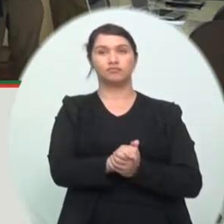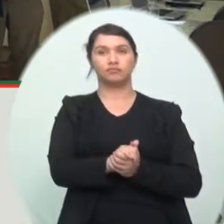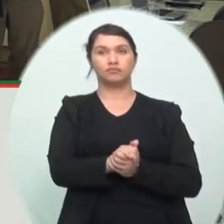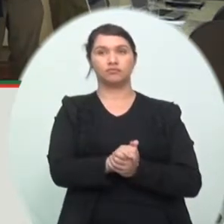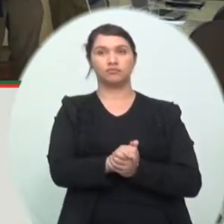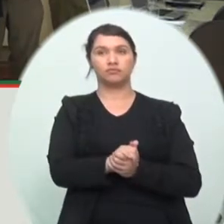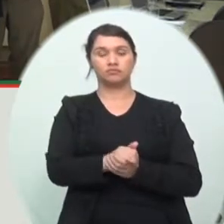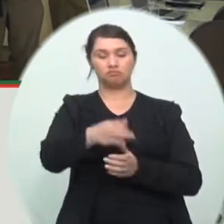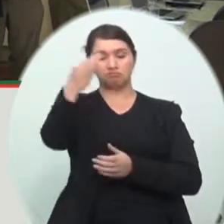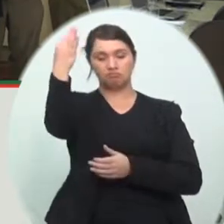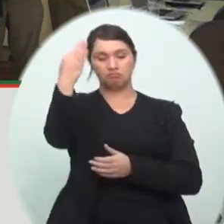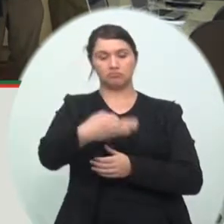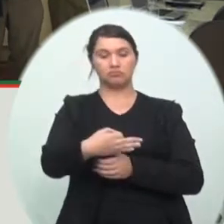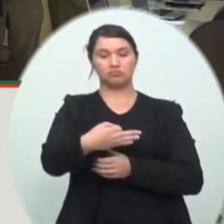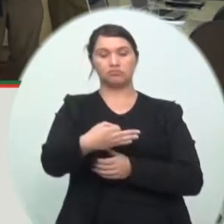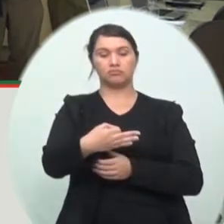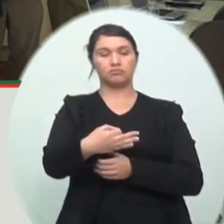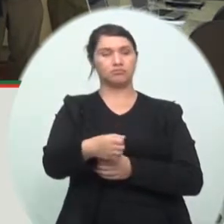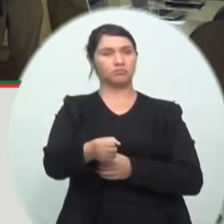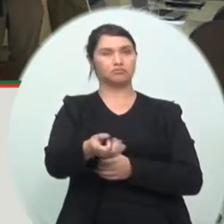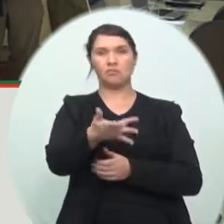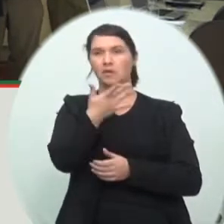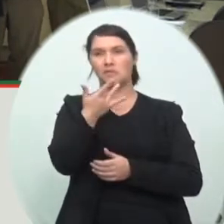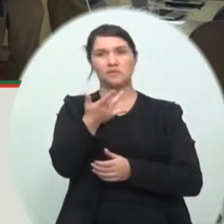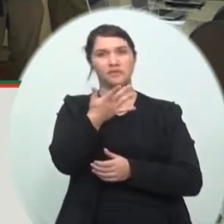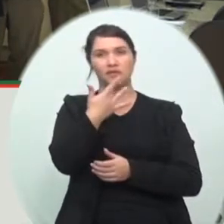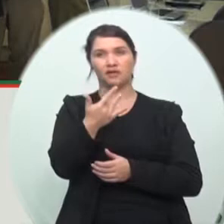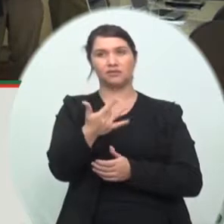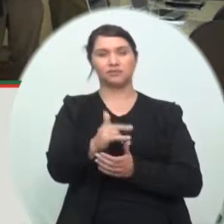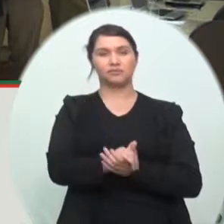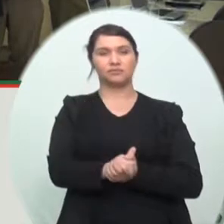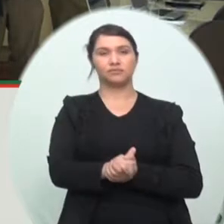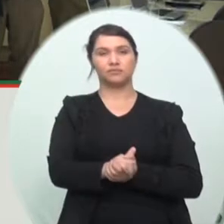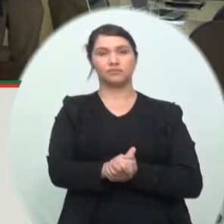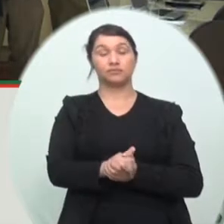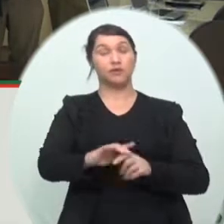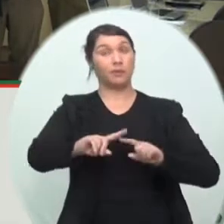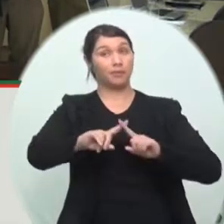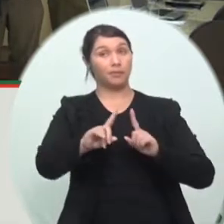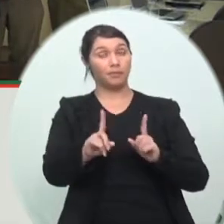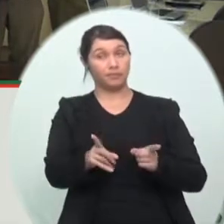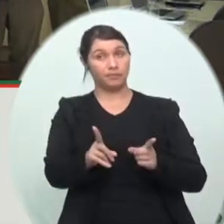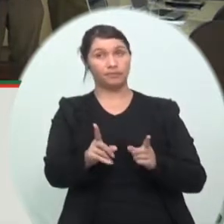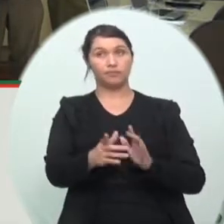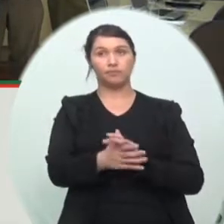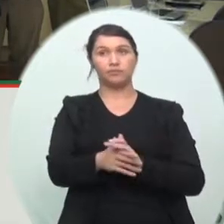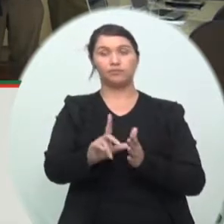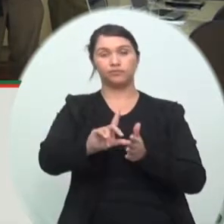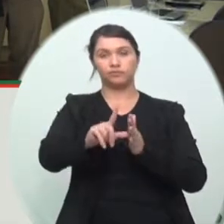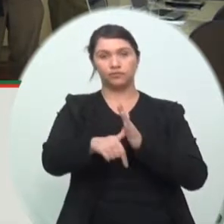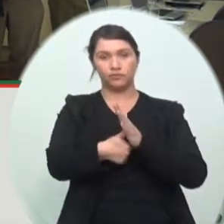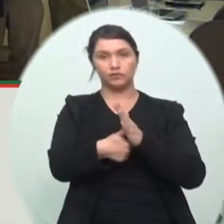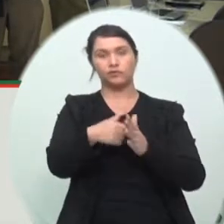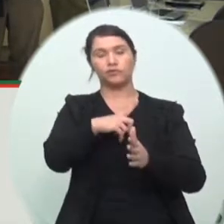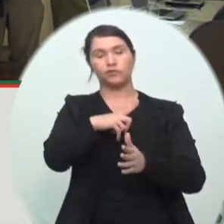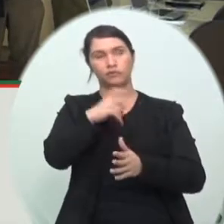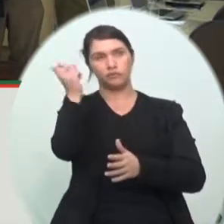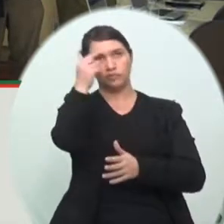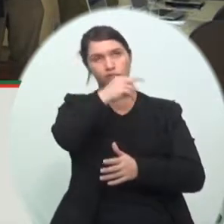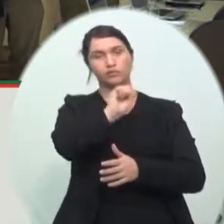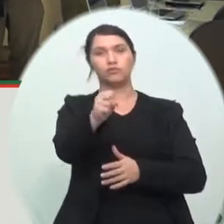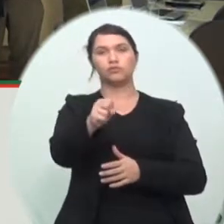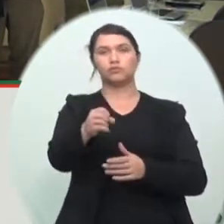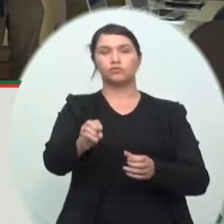já estávamos prontos, a adaptação foi muito fácil. Mais tarde, nós passamos por algumas crises, crises como